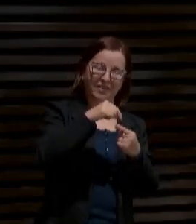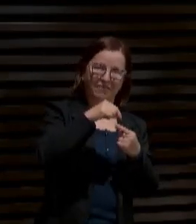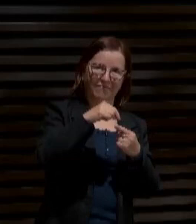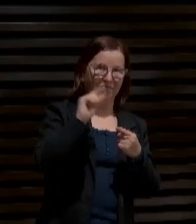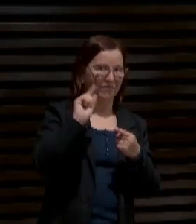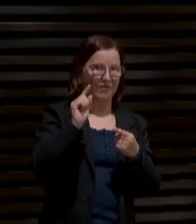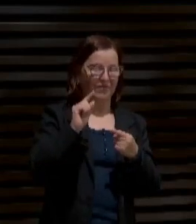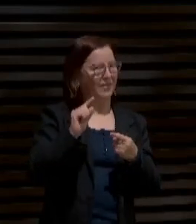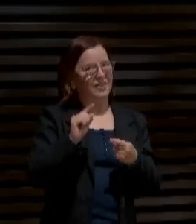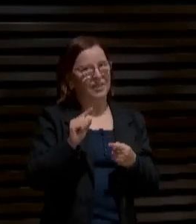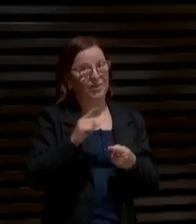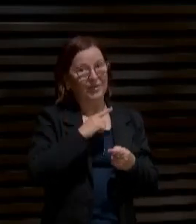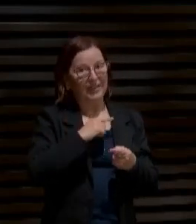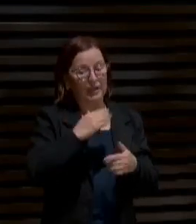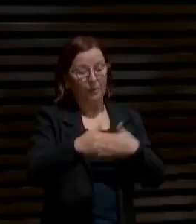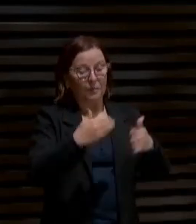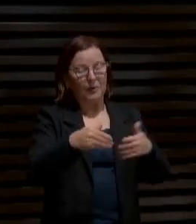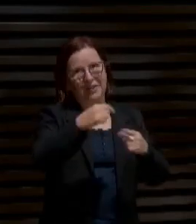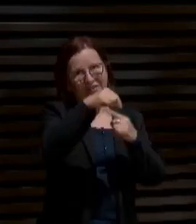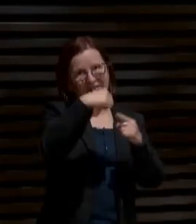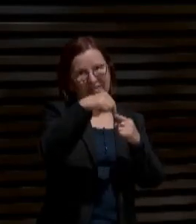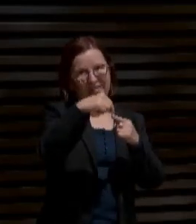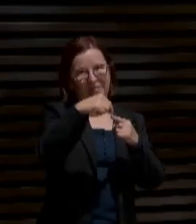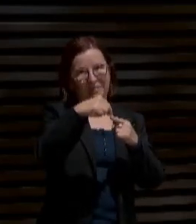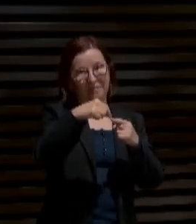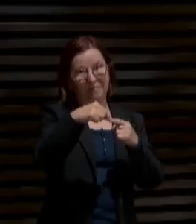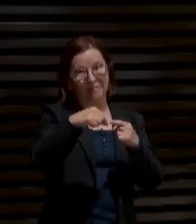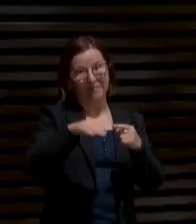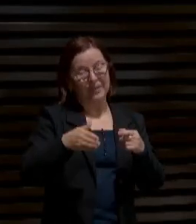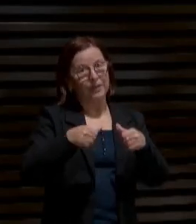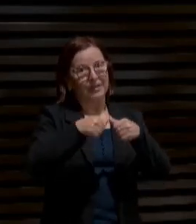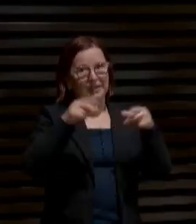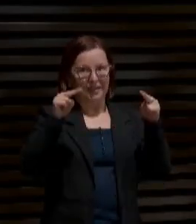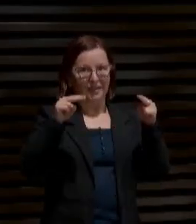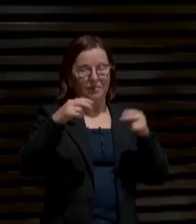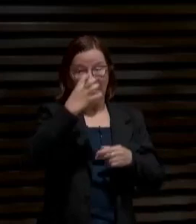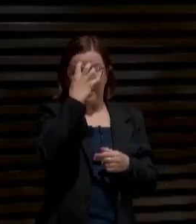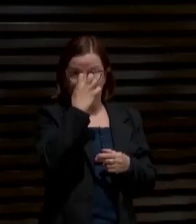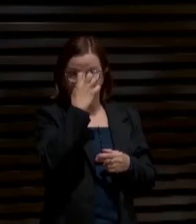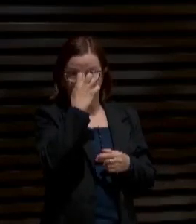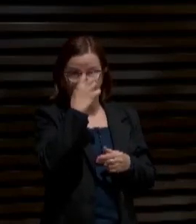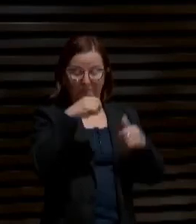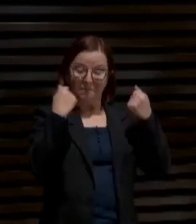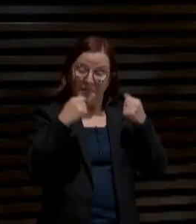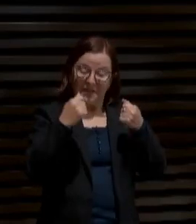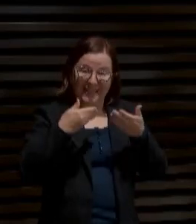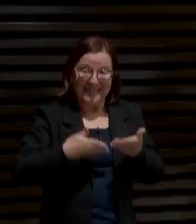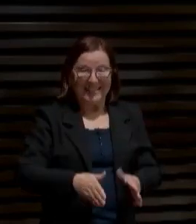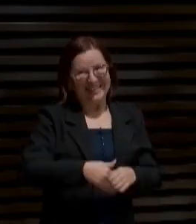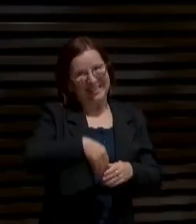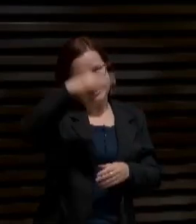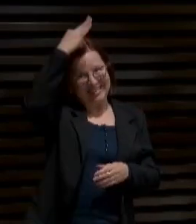vai entrar nesse processo de santificação Então esse tema é muito sério e tem que nascer de novo é preciso